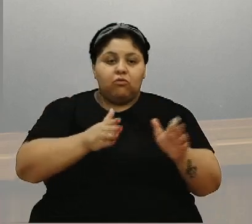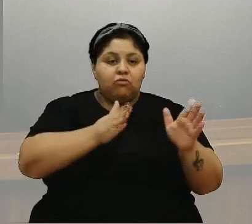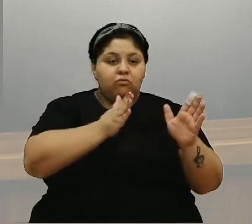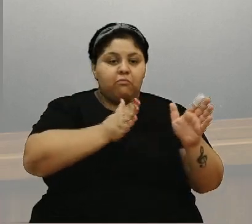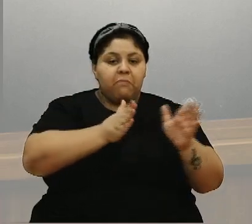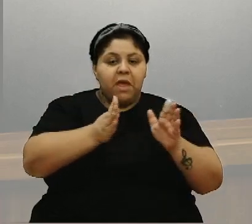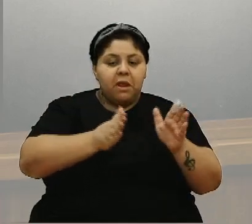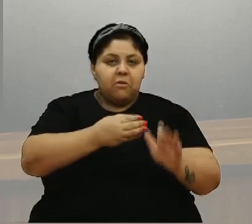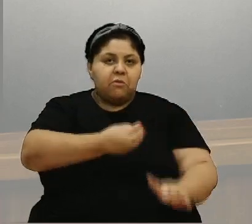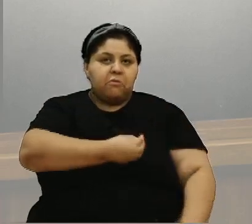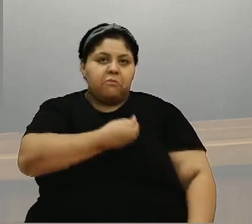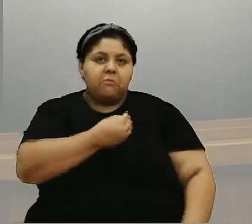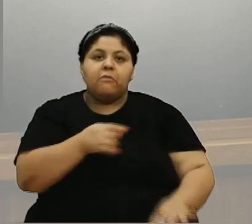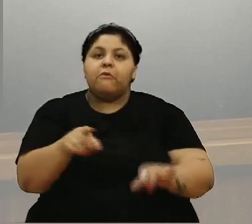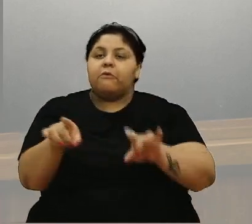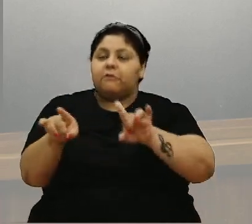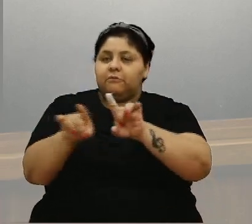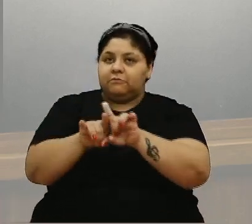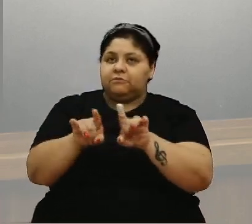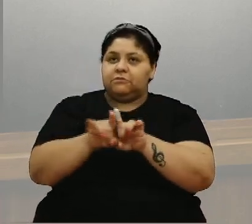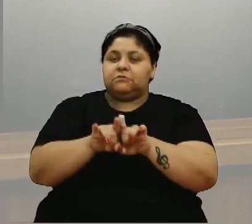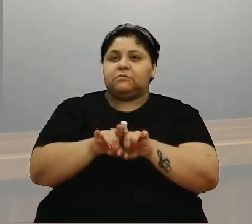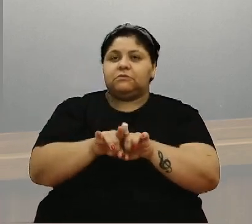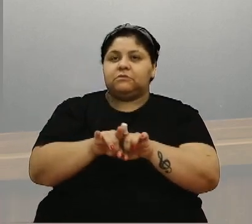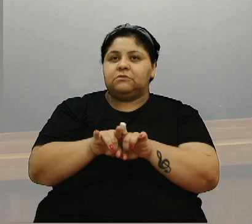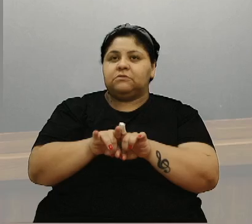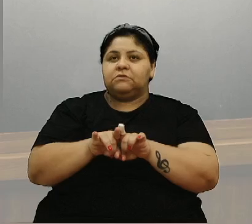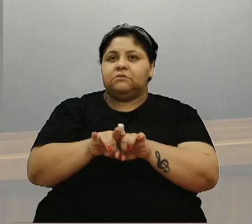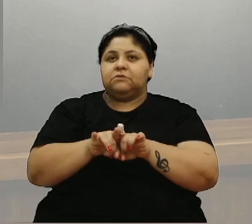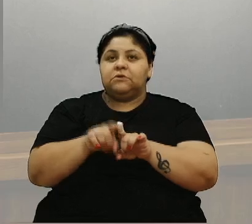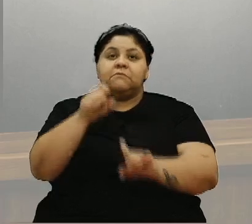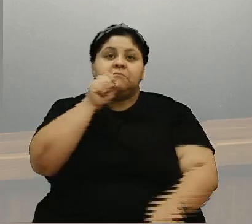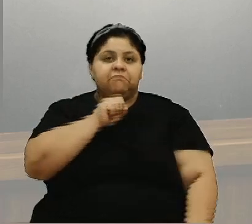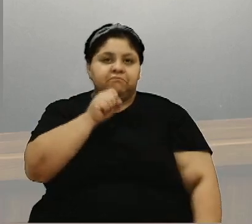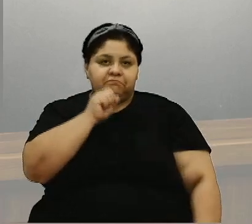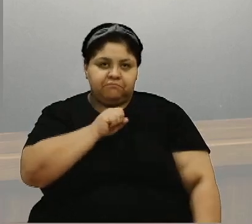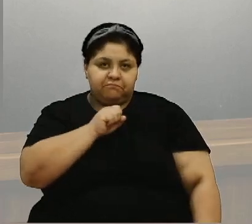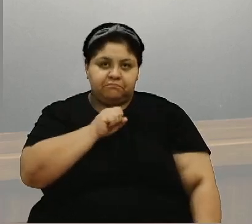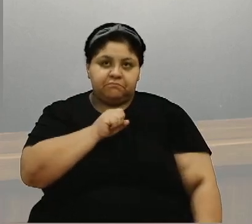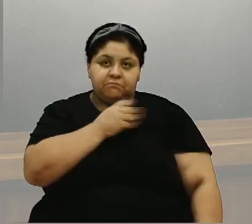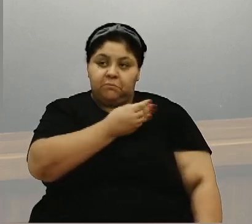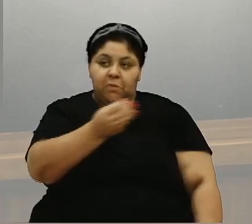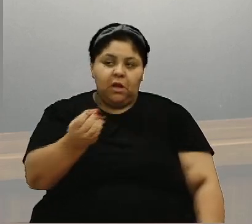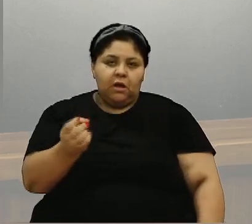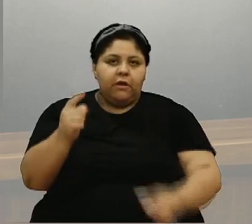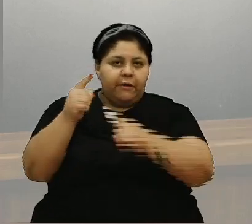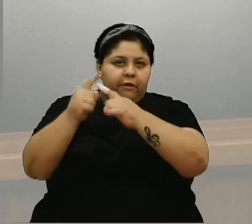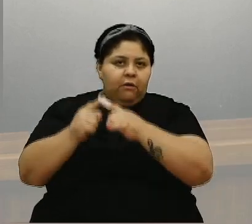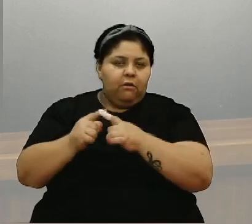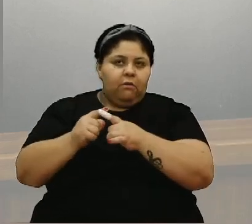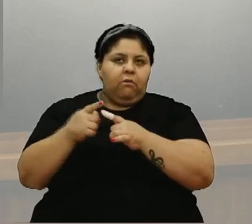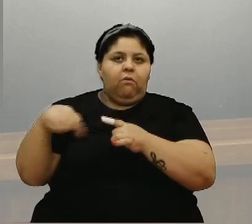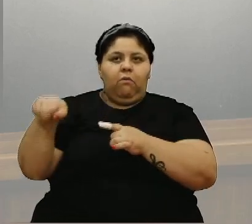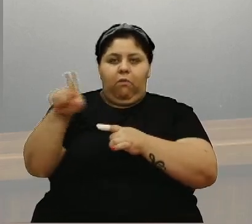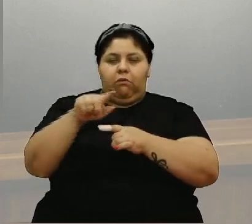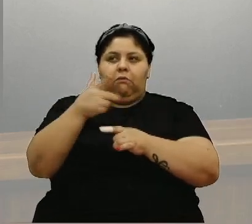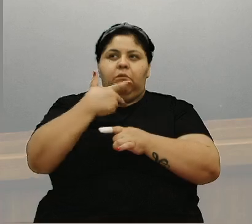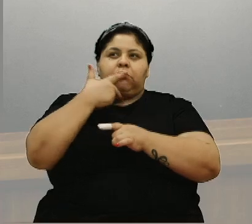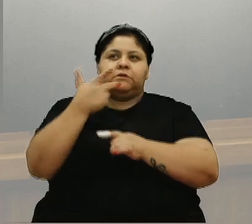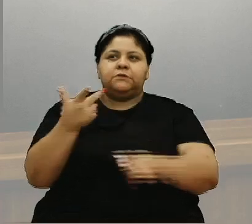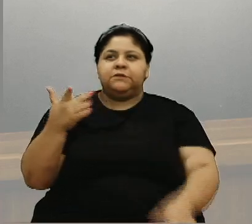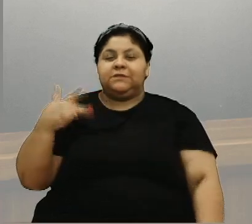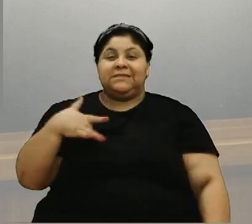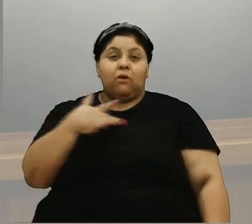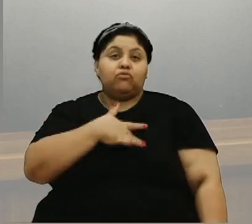vida, inclusive na velhice. Muitas vezes a gente trata a saúde